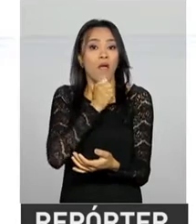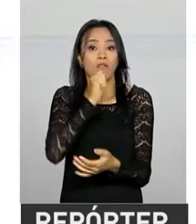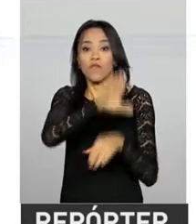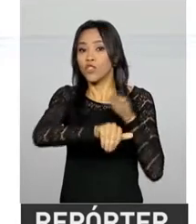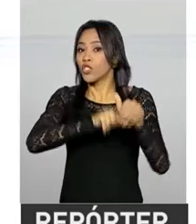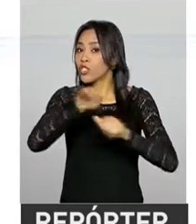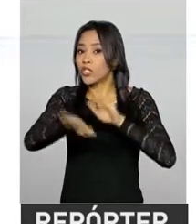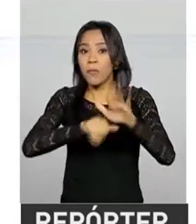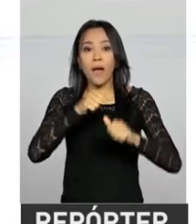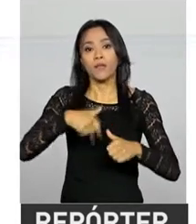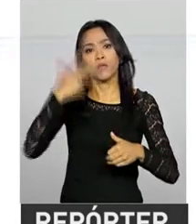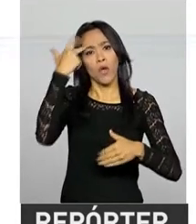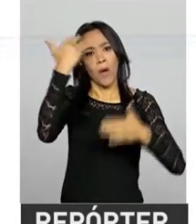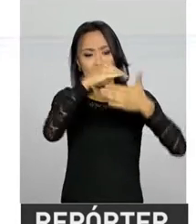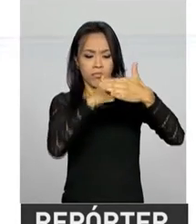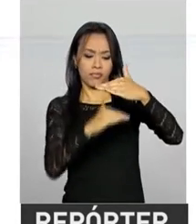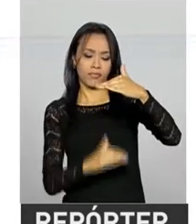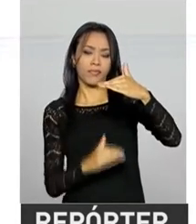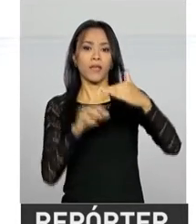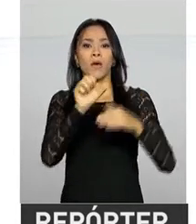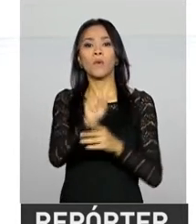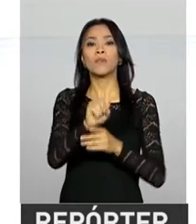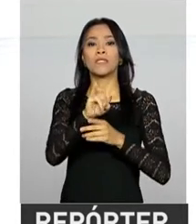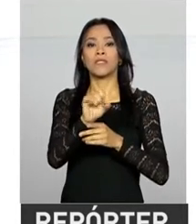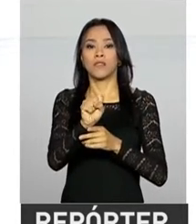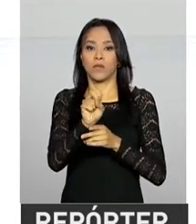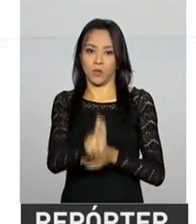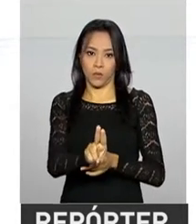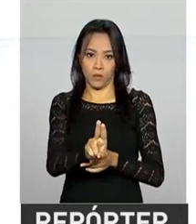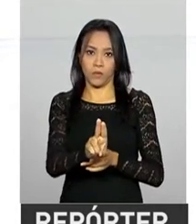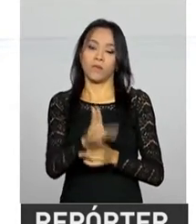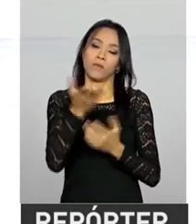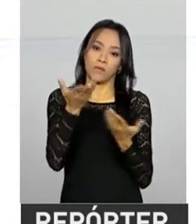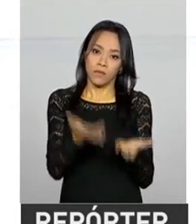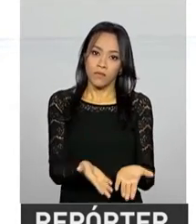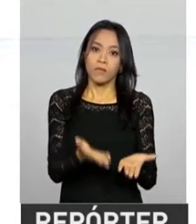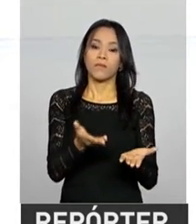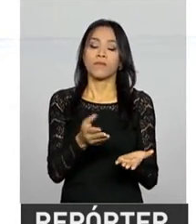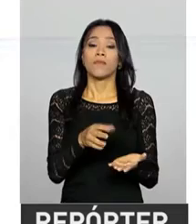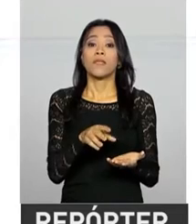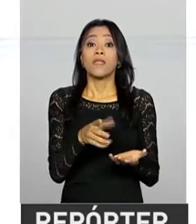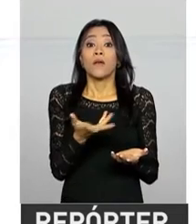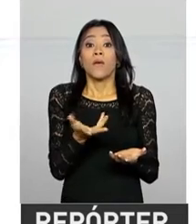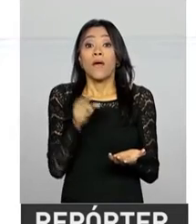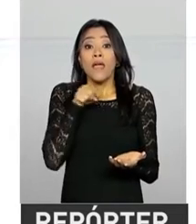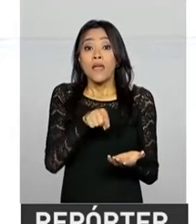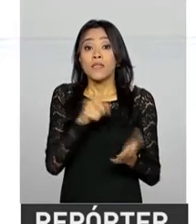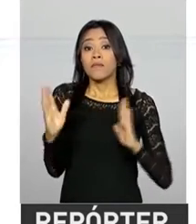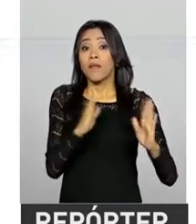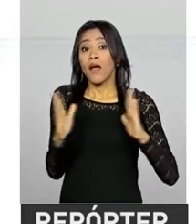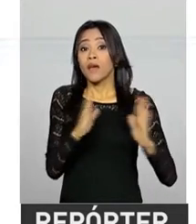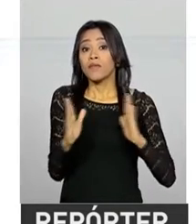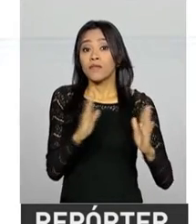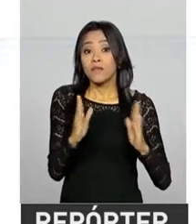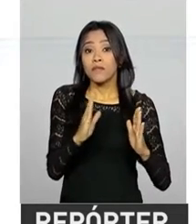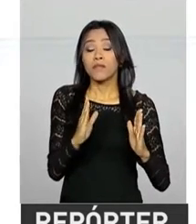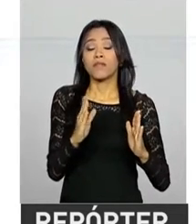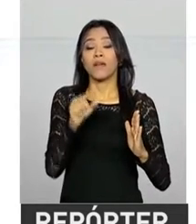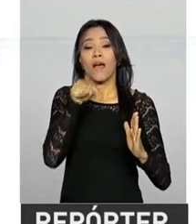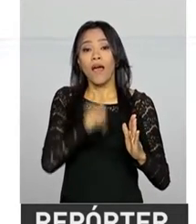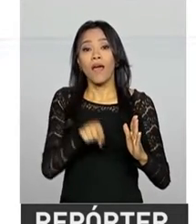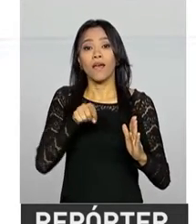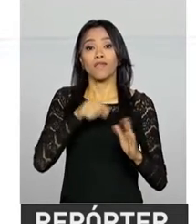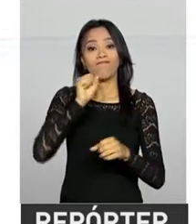do sisu sistema de seleção unificada da educação superior esse prazo então para eles aderirem à